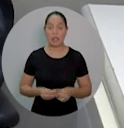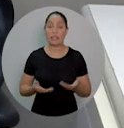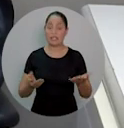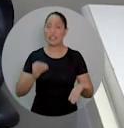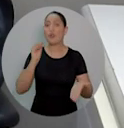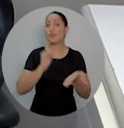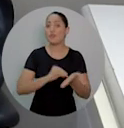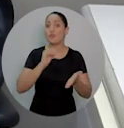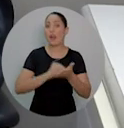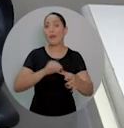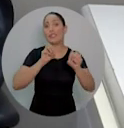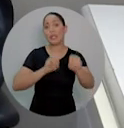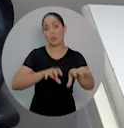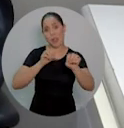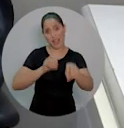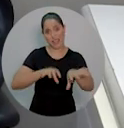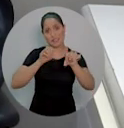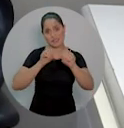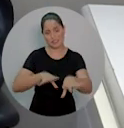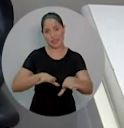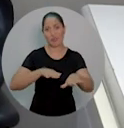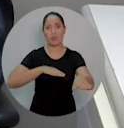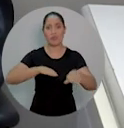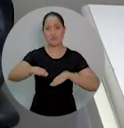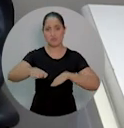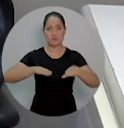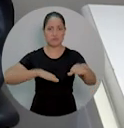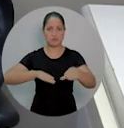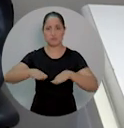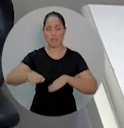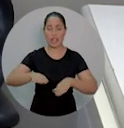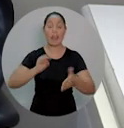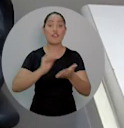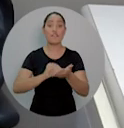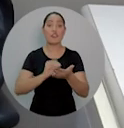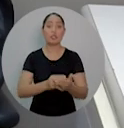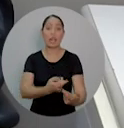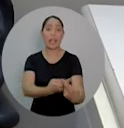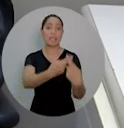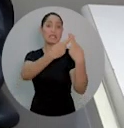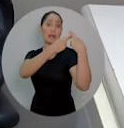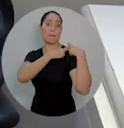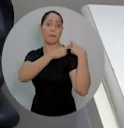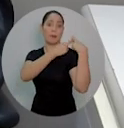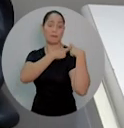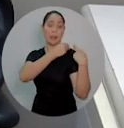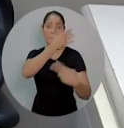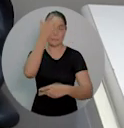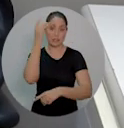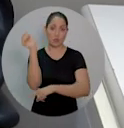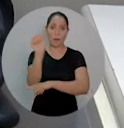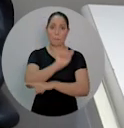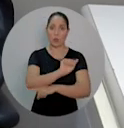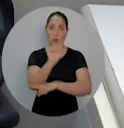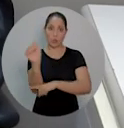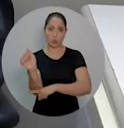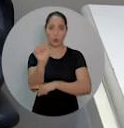isso, que é educação, é fiscalização e a responsabilização do